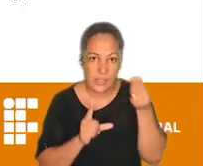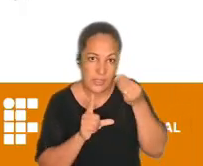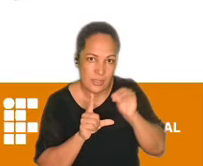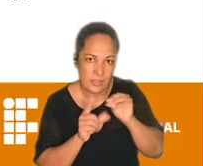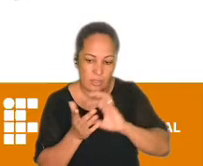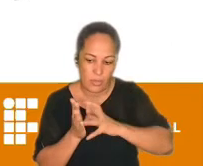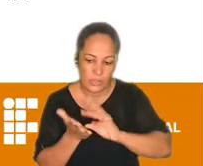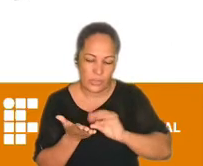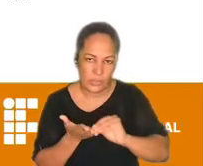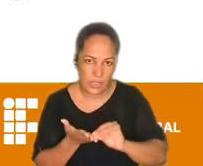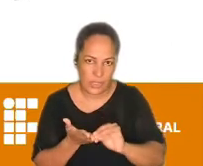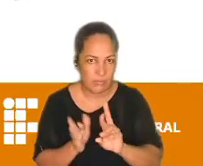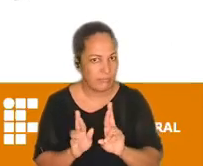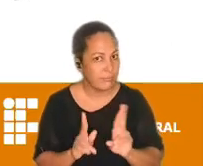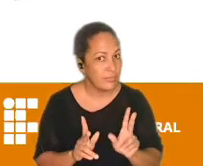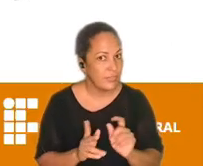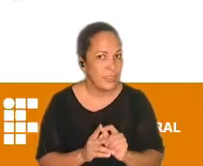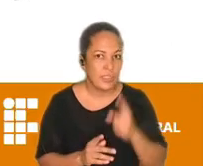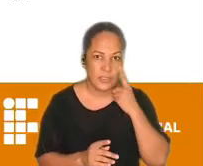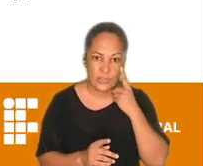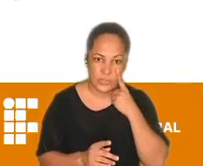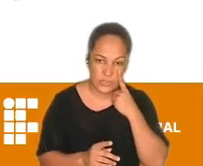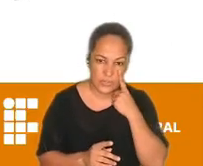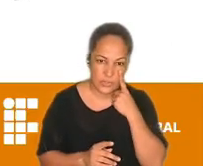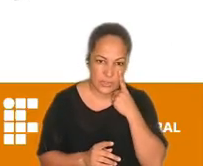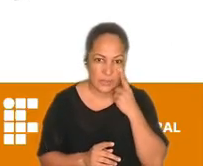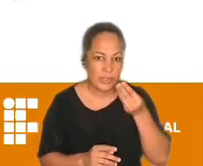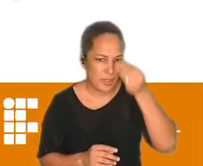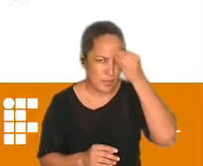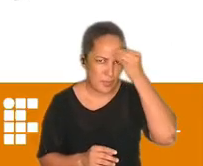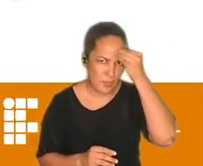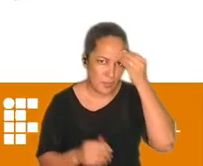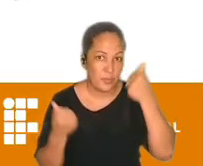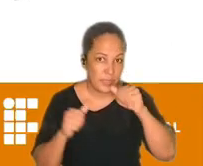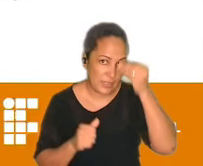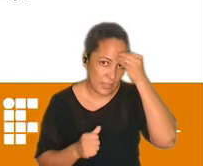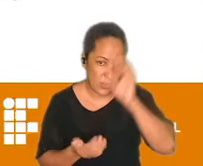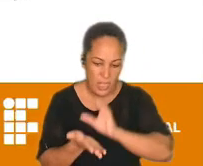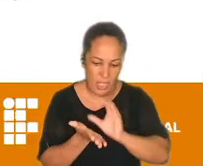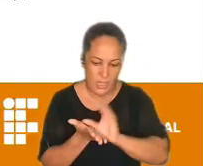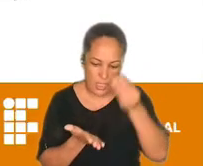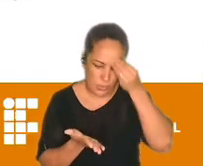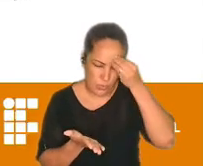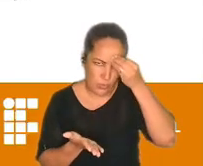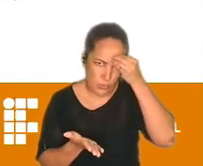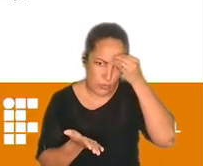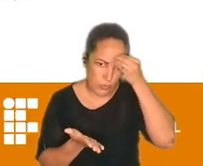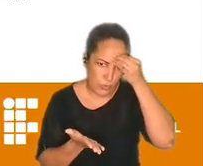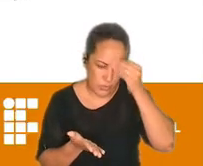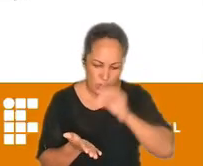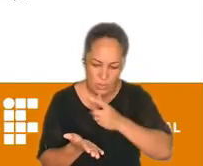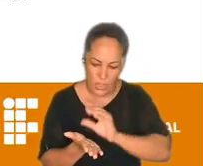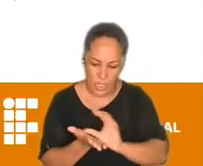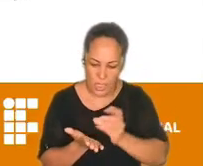tá? Isso aqui com coisinhas para decorar também, para gravar, para anotar no caderno assim, colocar aquele redondão assim, ó, na caneta para não